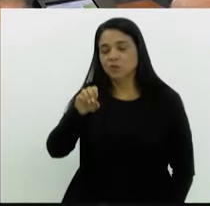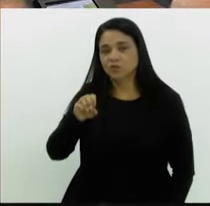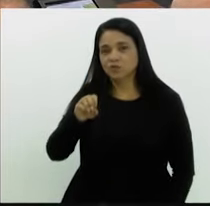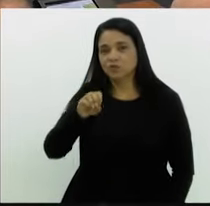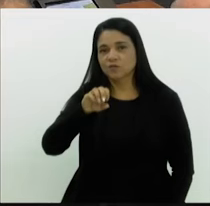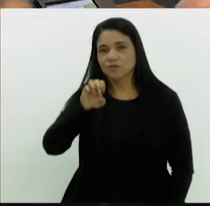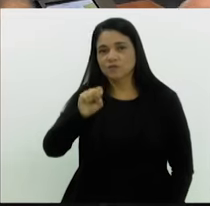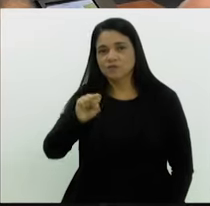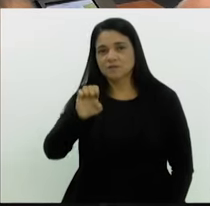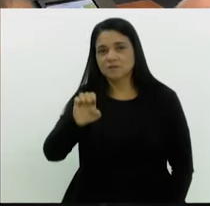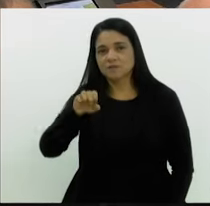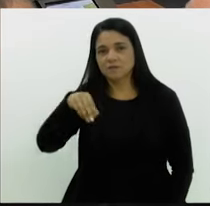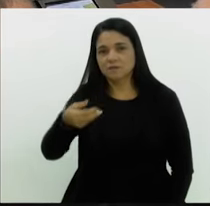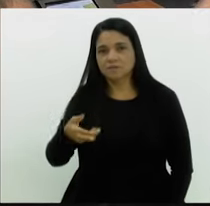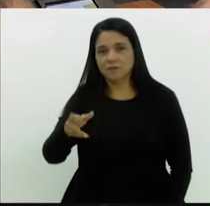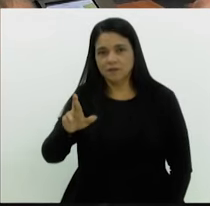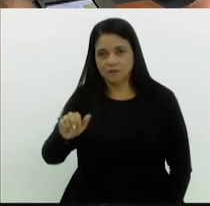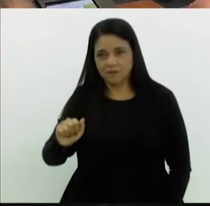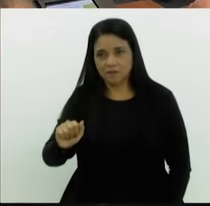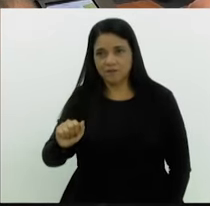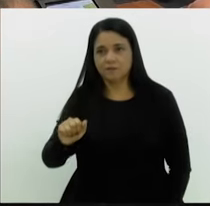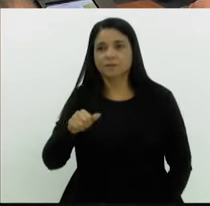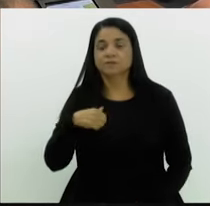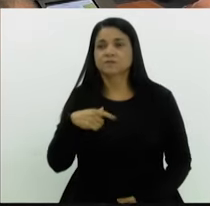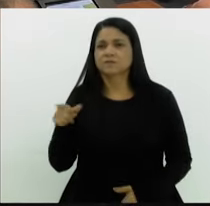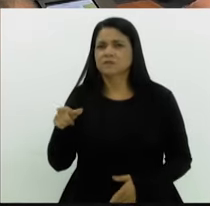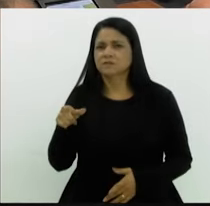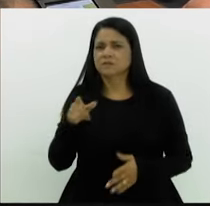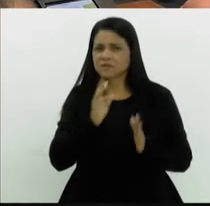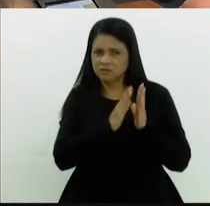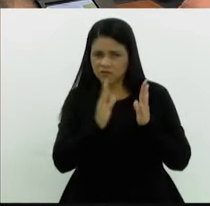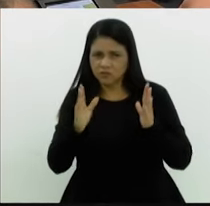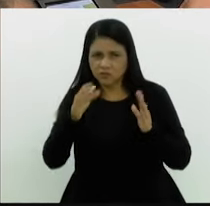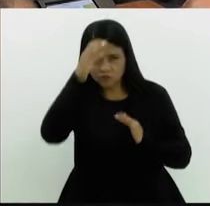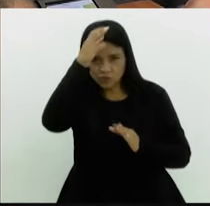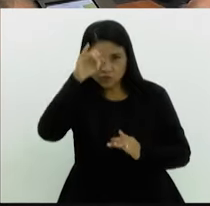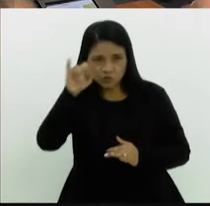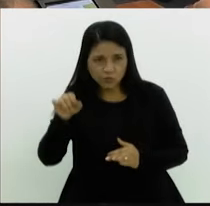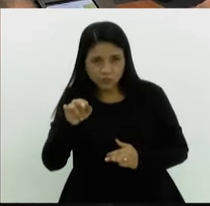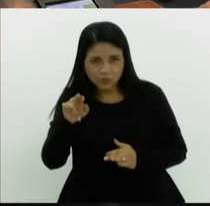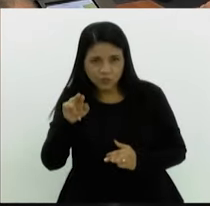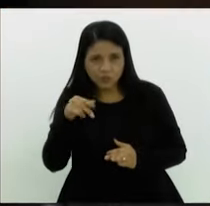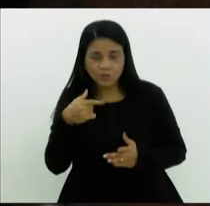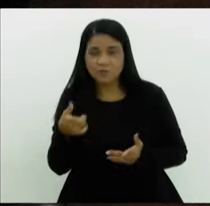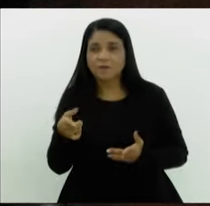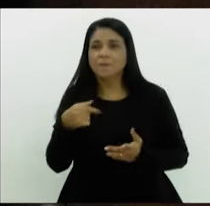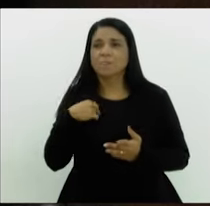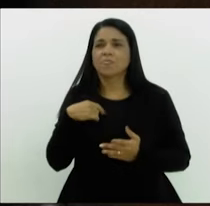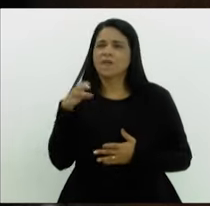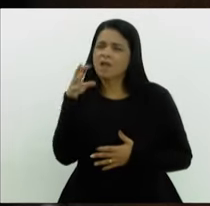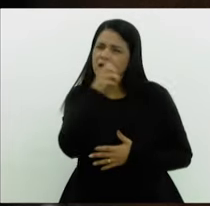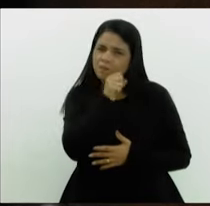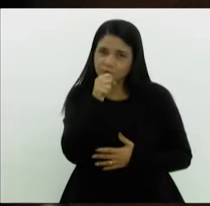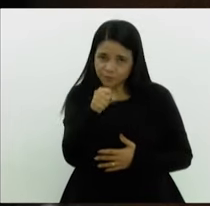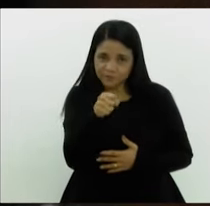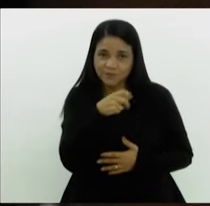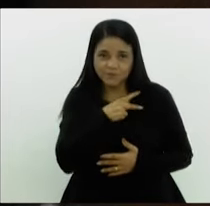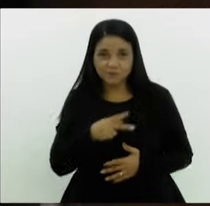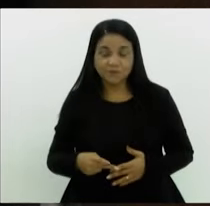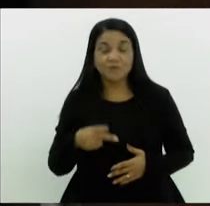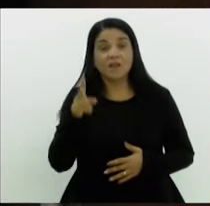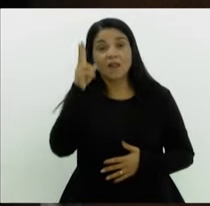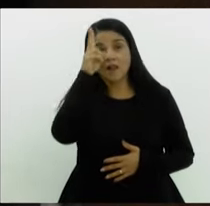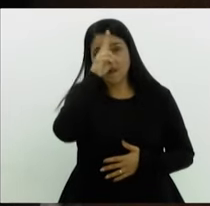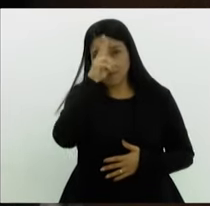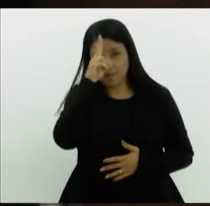presidente. Tia Ju, quer fazer questão de ordem? Presidente, só bem rapidamente, trazer a